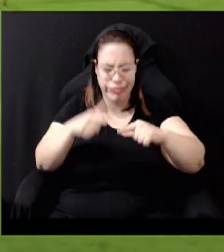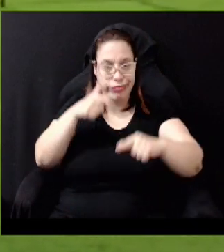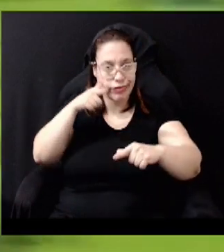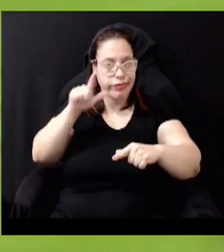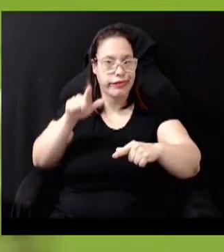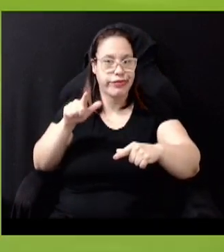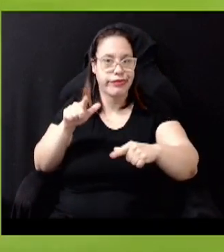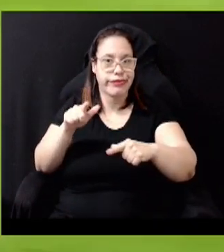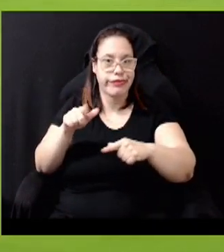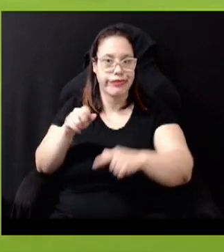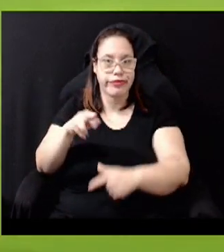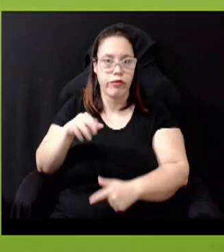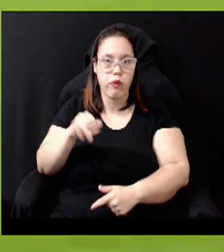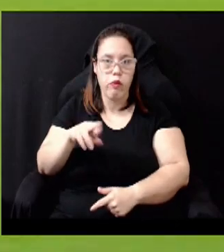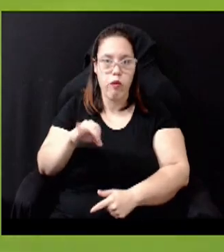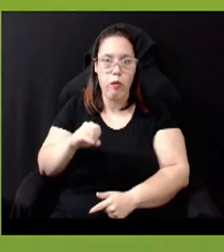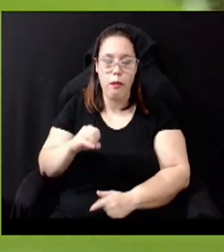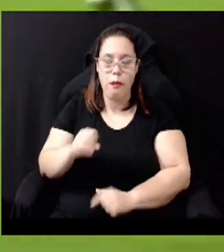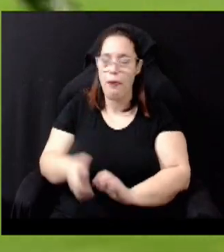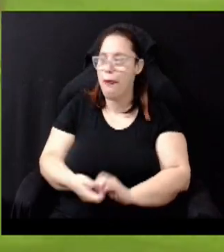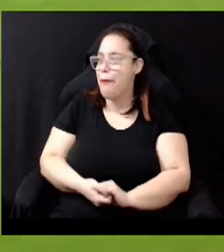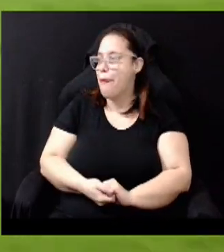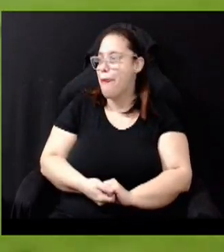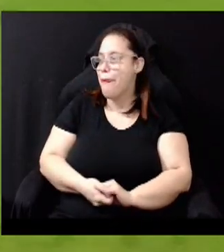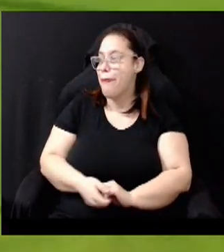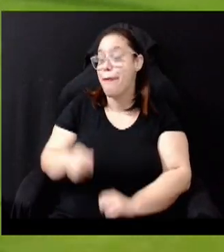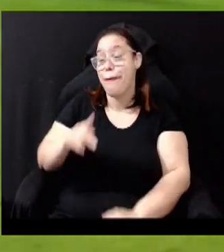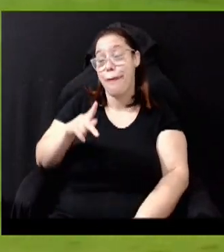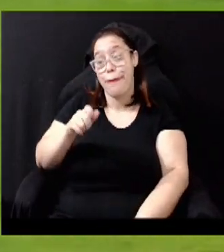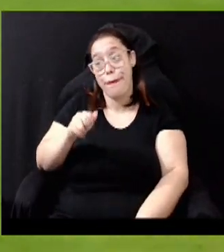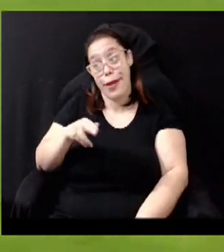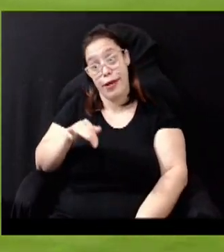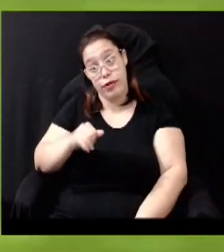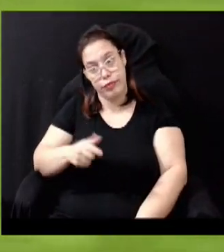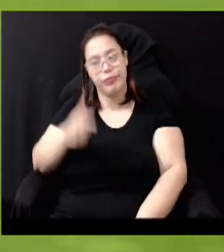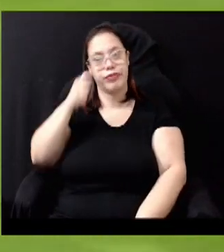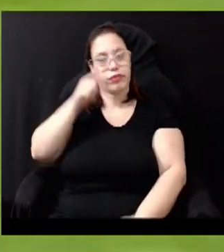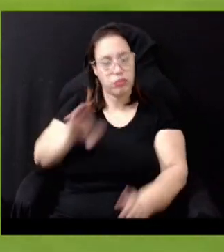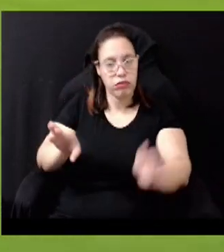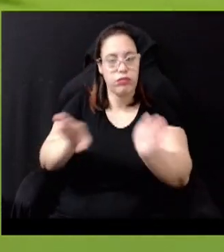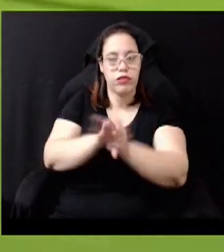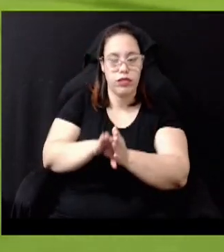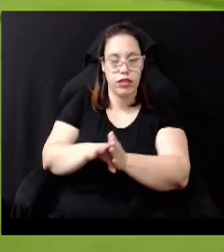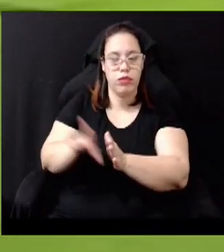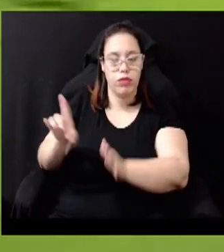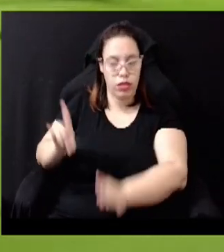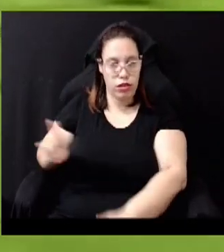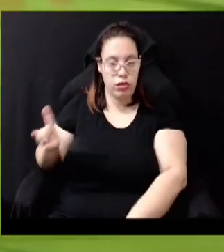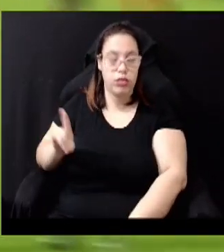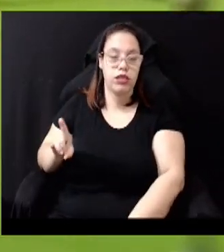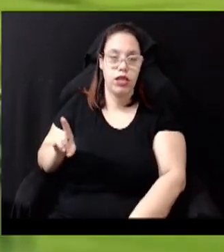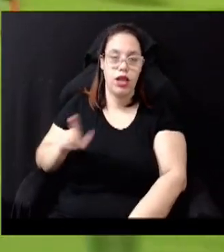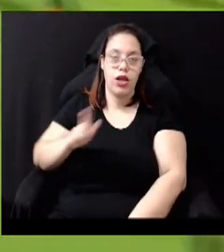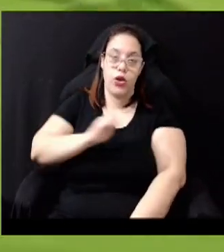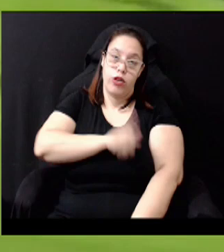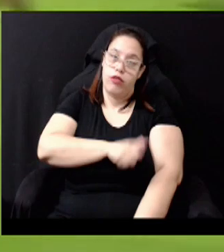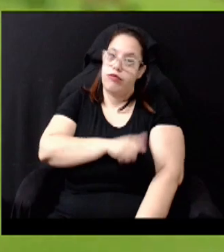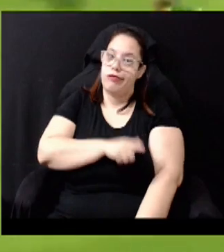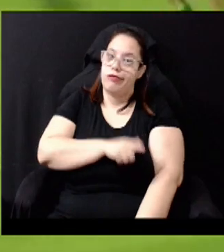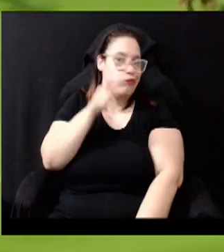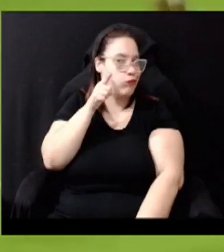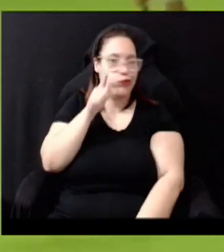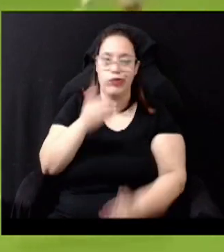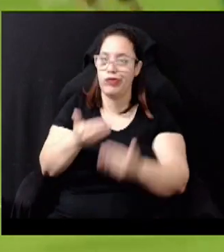escanteio. O Palmeiras chegou de novo pela direita. A zaga do Guarani não conseguiu afastar